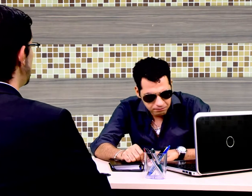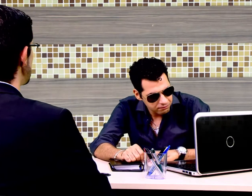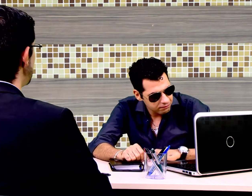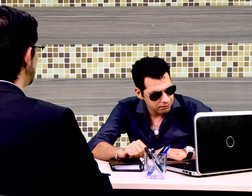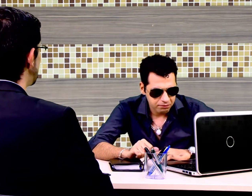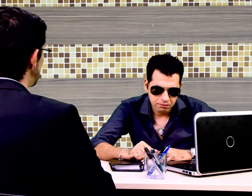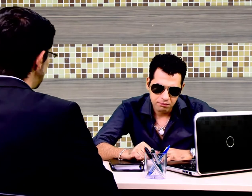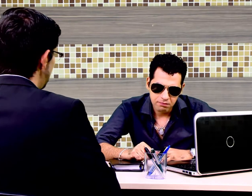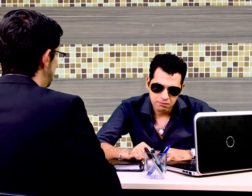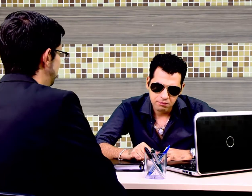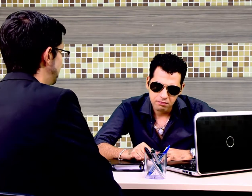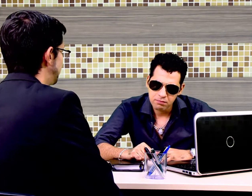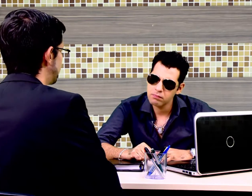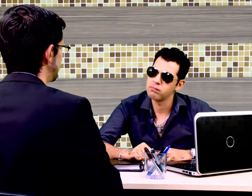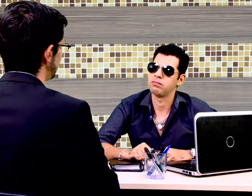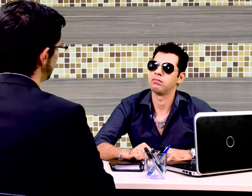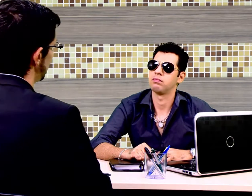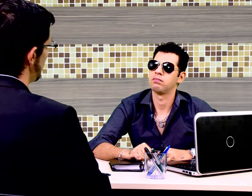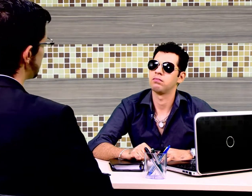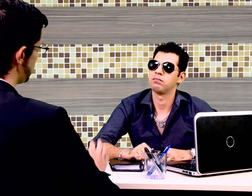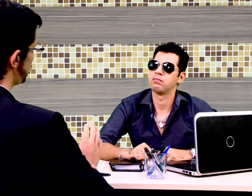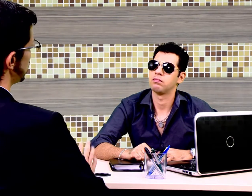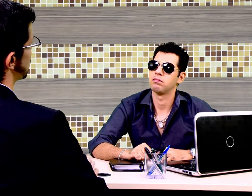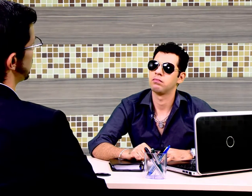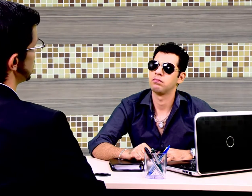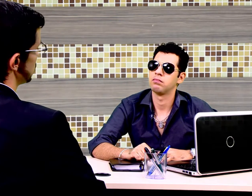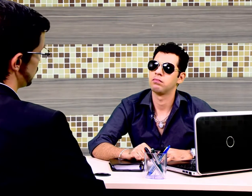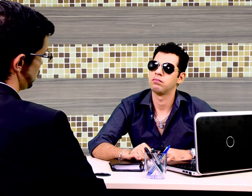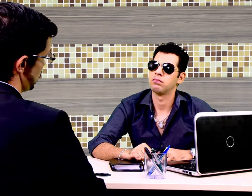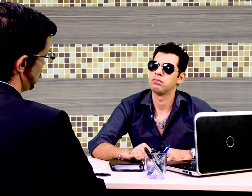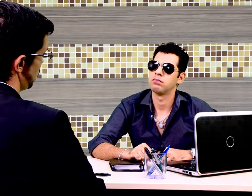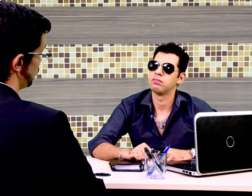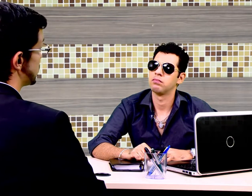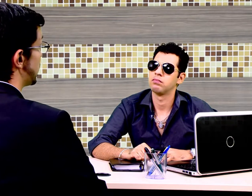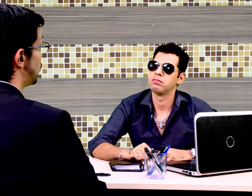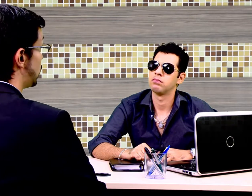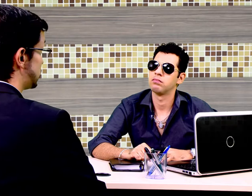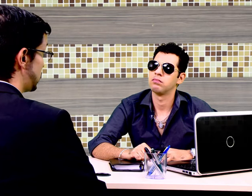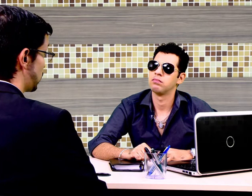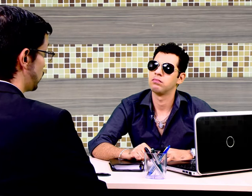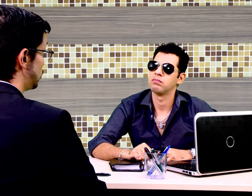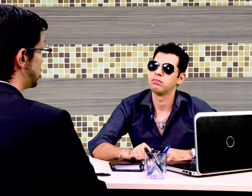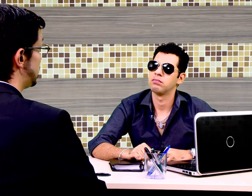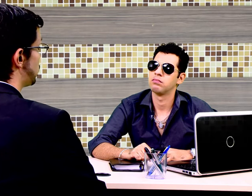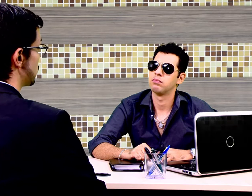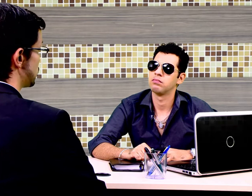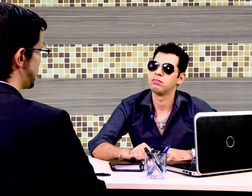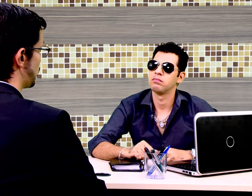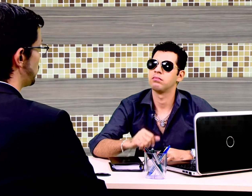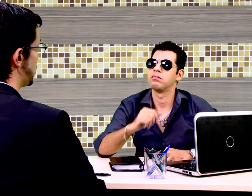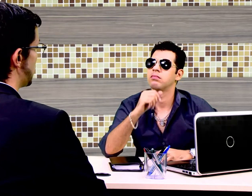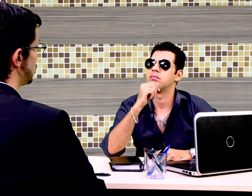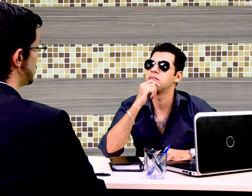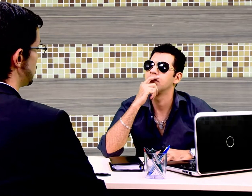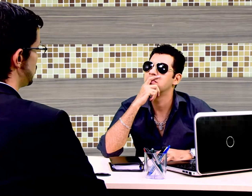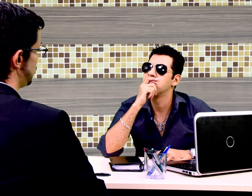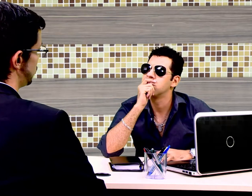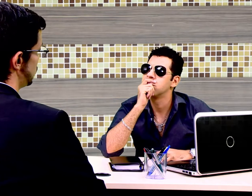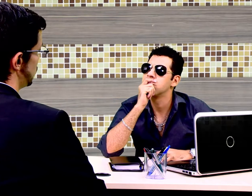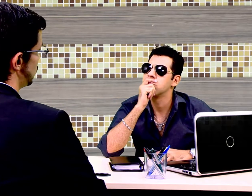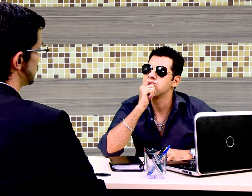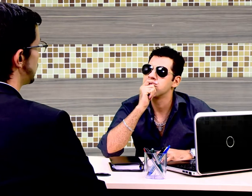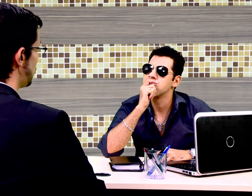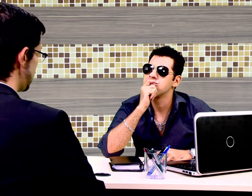um planejamento tributário. Assim, por acaso, você anota na conta de impostos a recuperar do seu